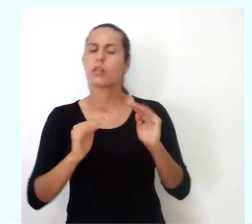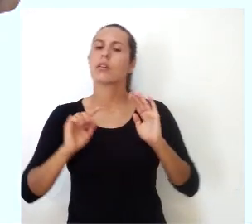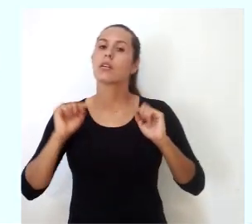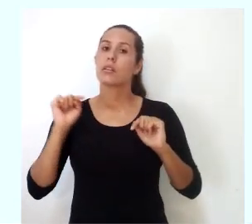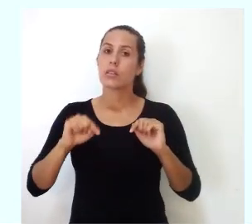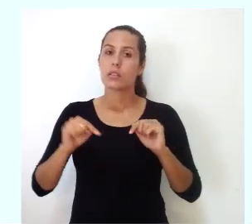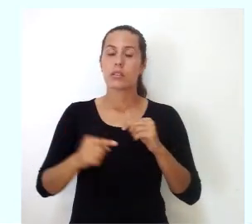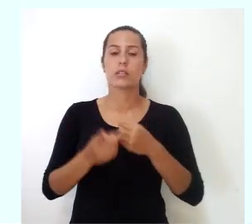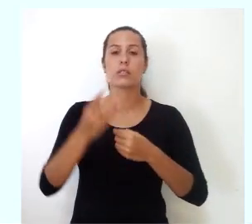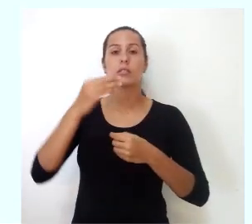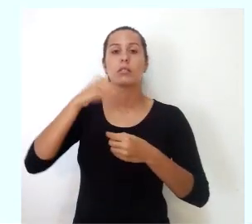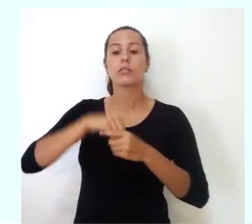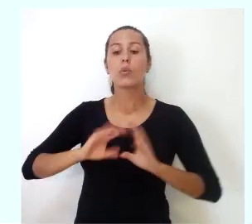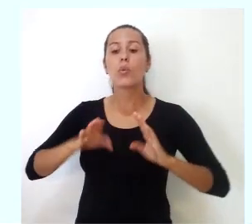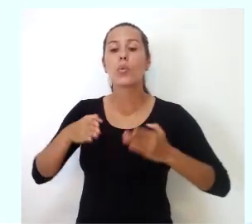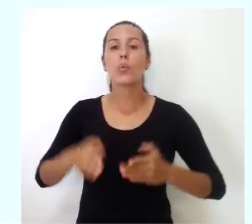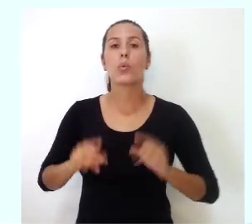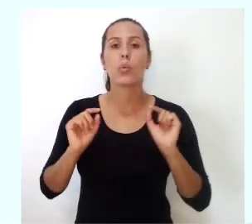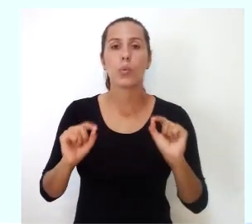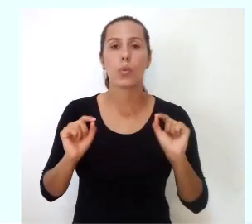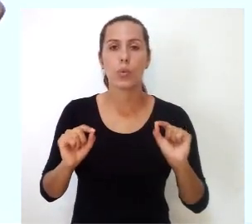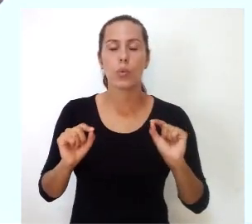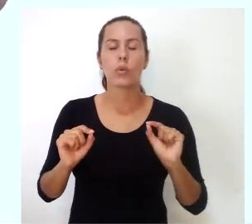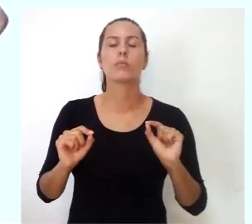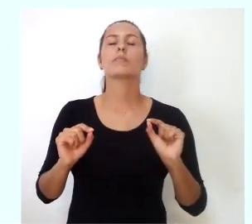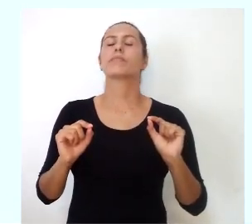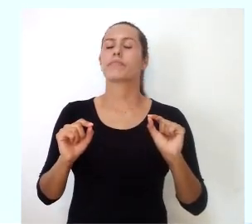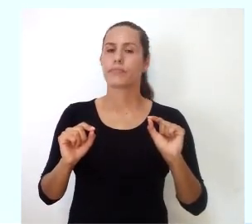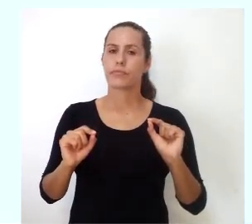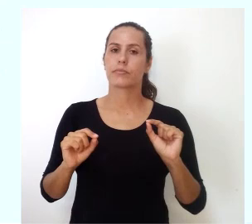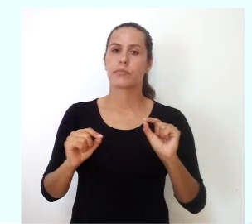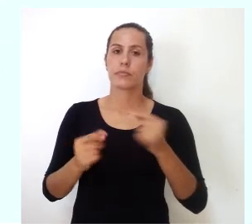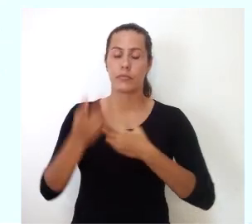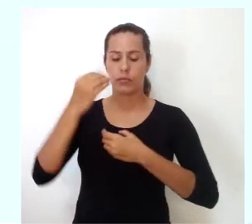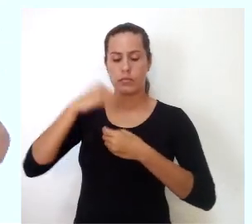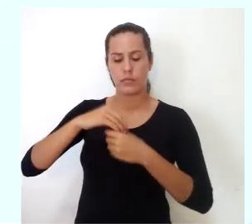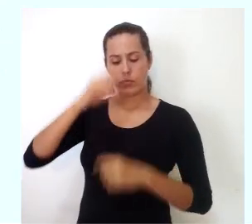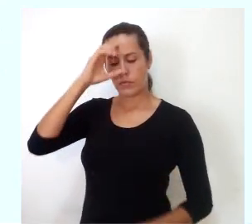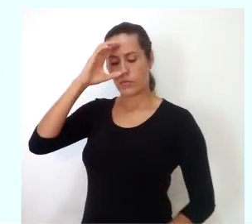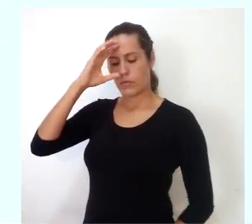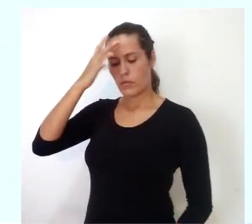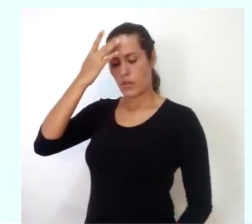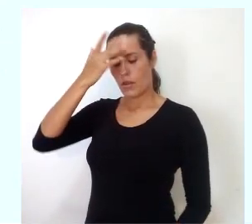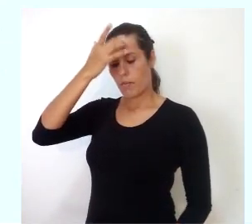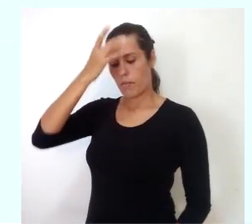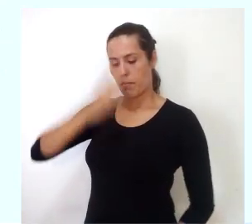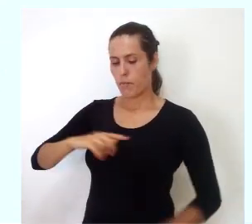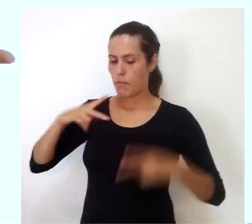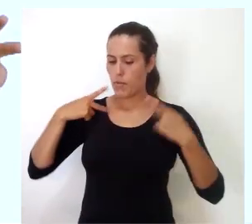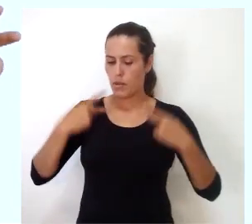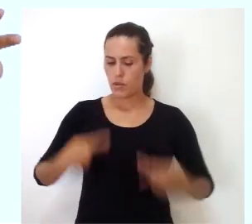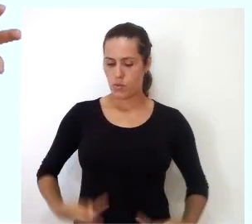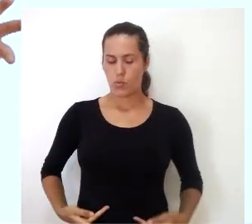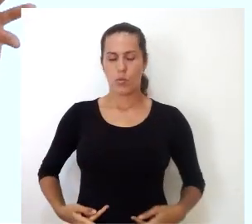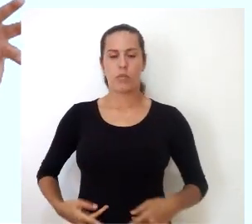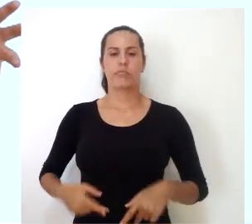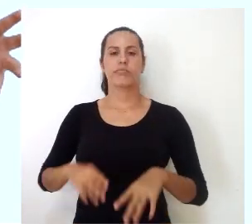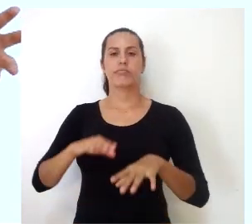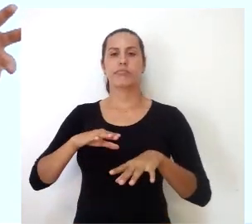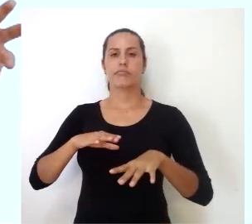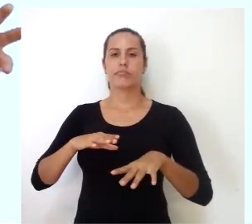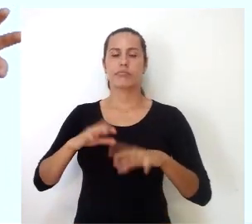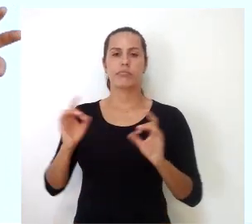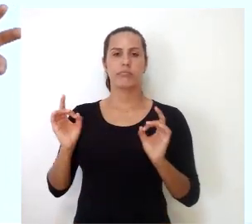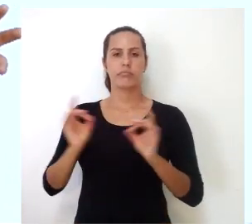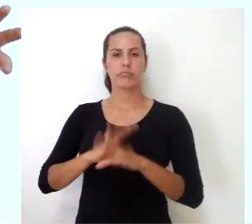está no seu centro o quê, gente? A preparação, a formação do cidadão, dentro dessa sociedade que, mais uma